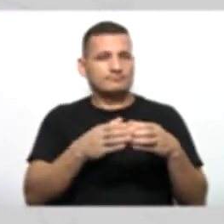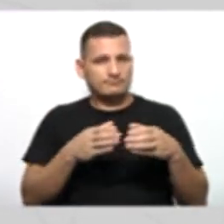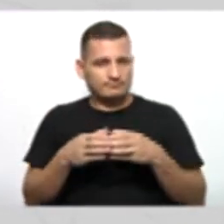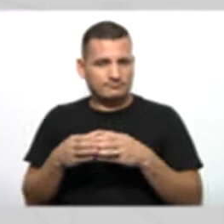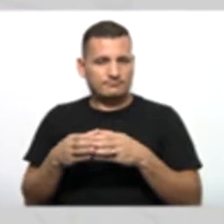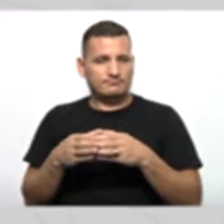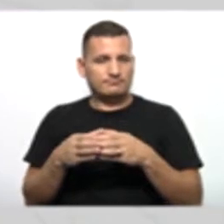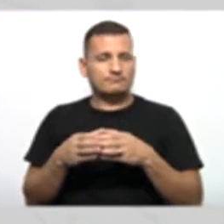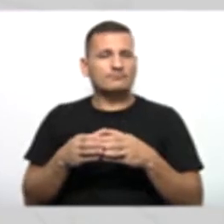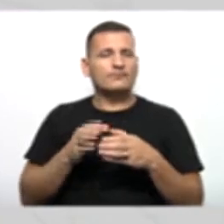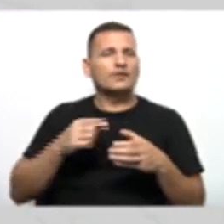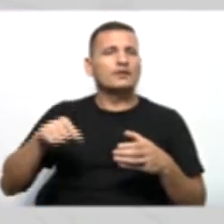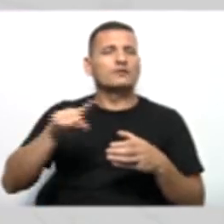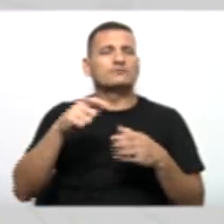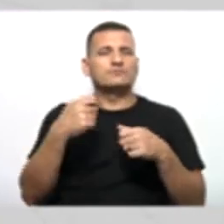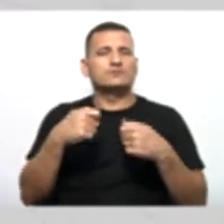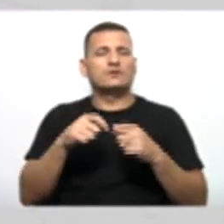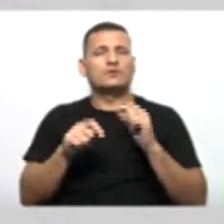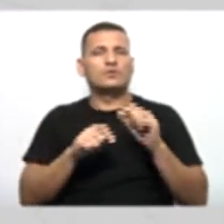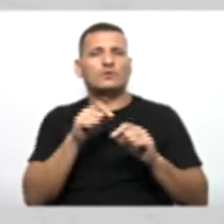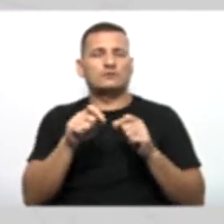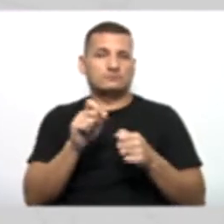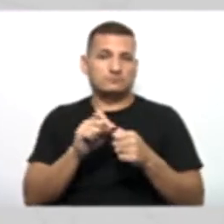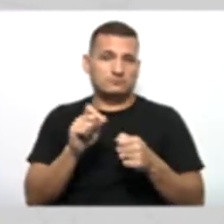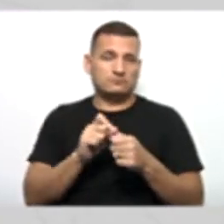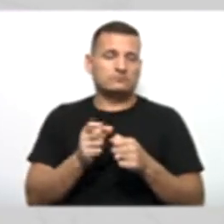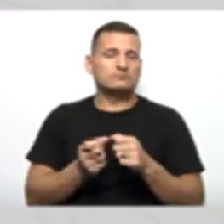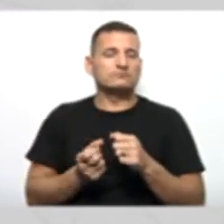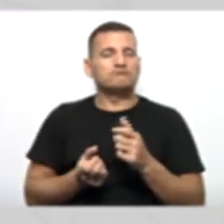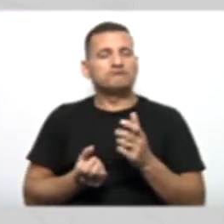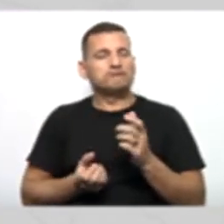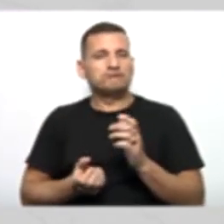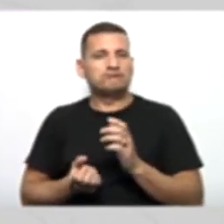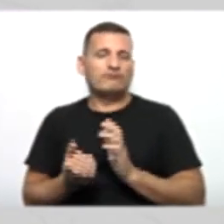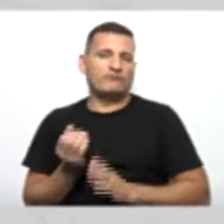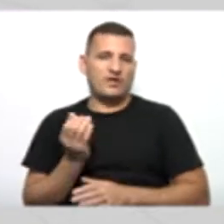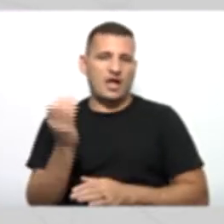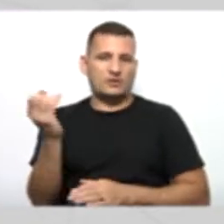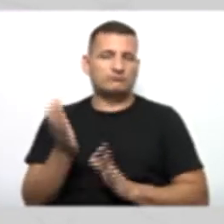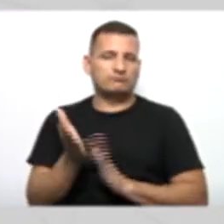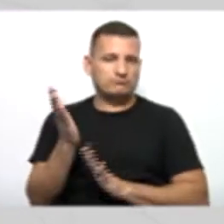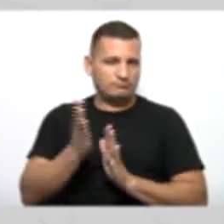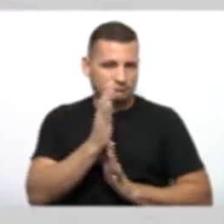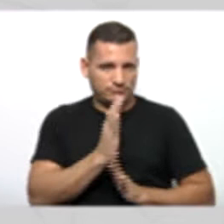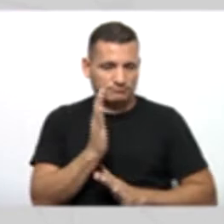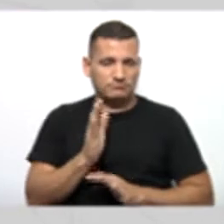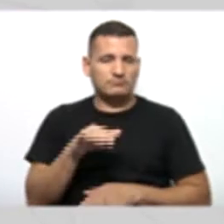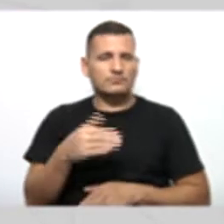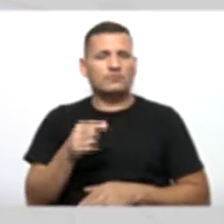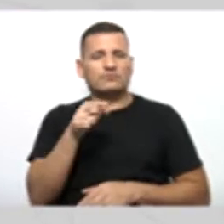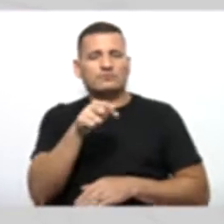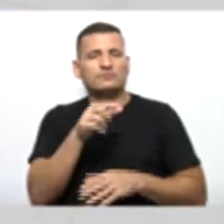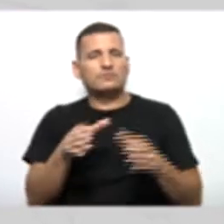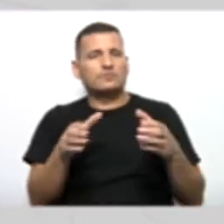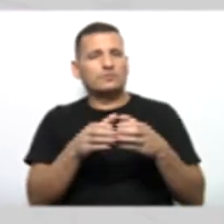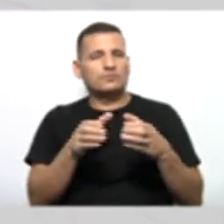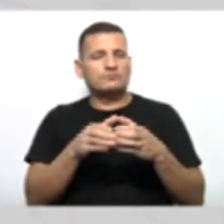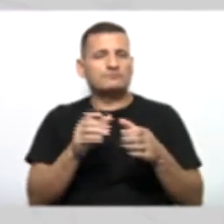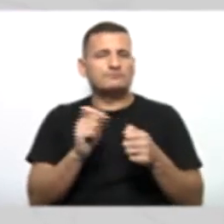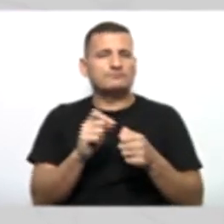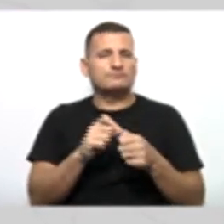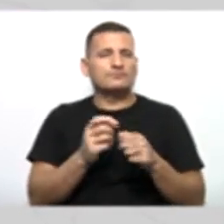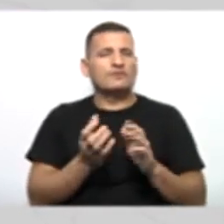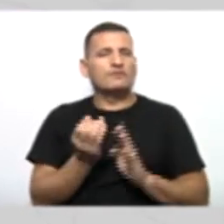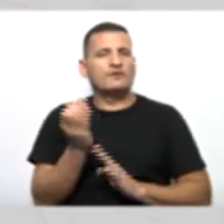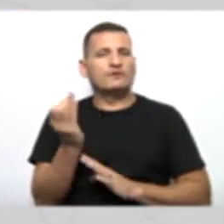eles precisavam algumas vezes fazer algumas viagens. Vamos imaginar agora que um grupo desses, vai fazer uma viagem para